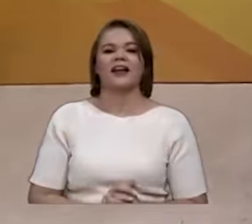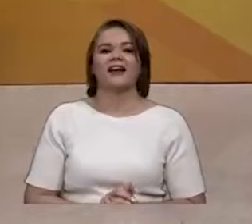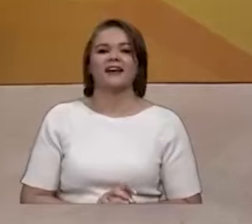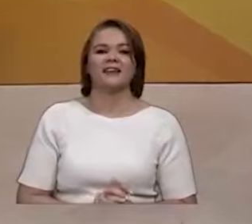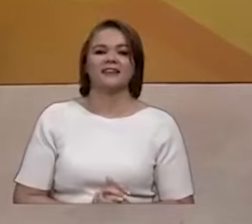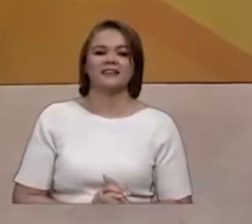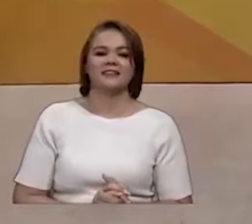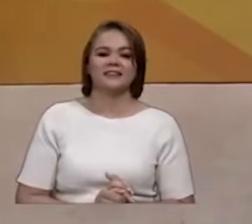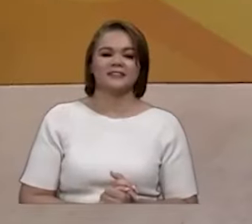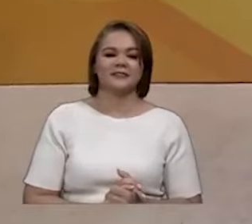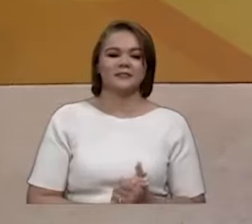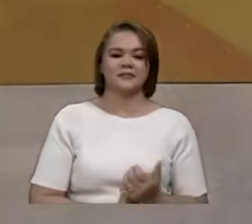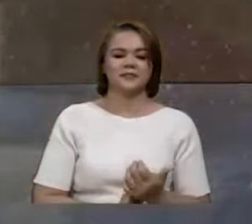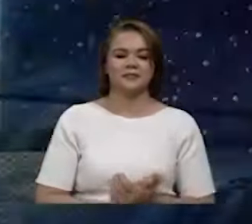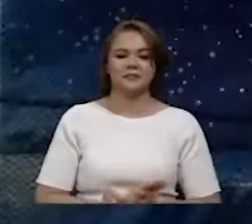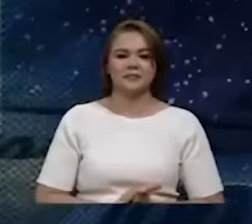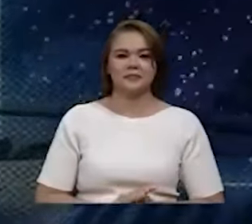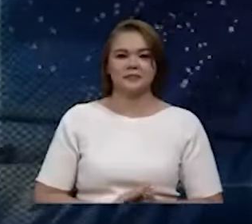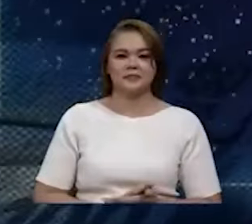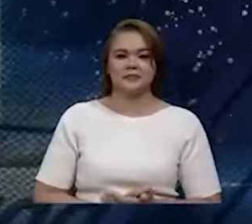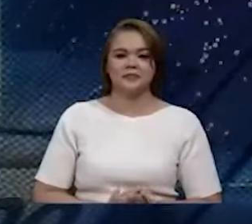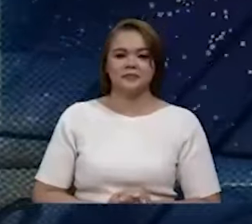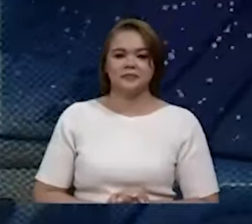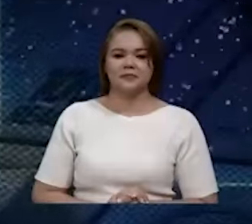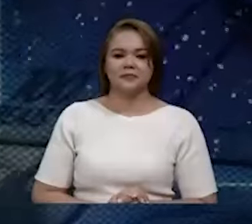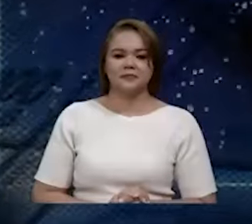minha gente!